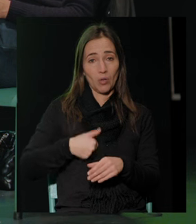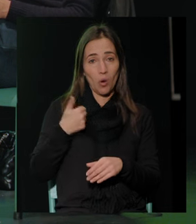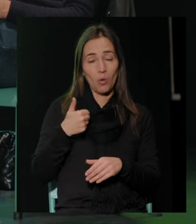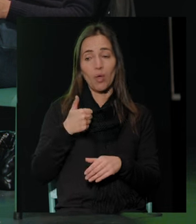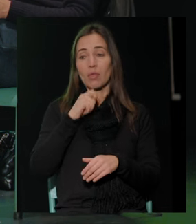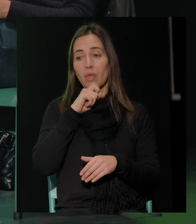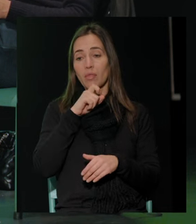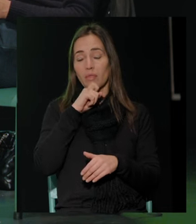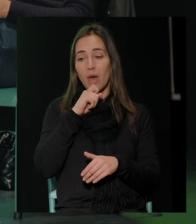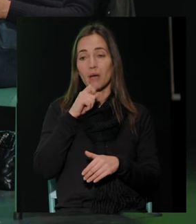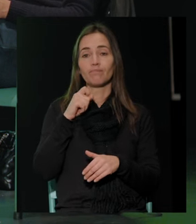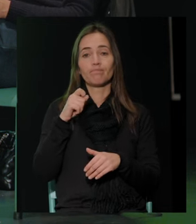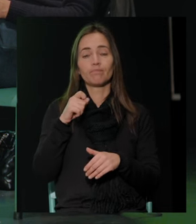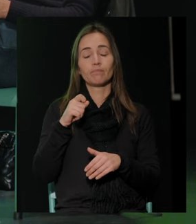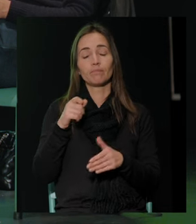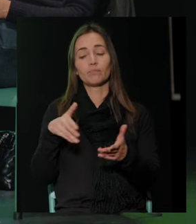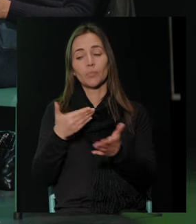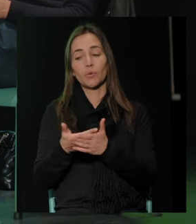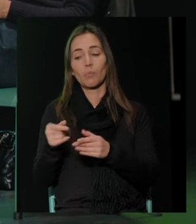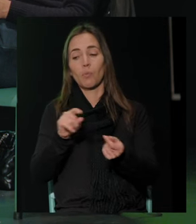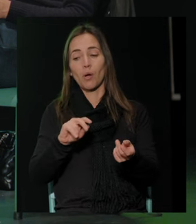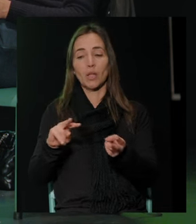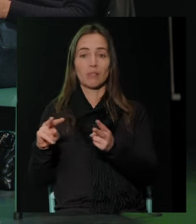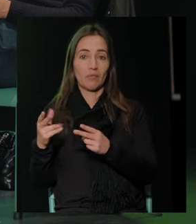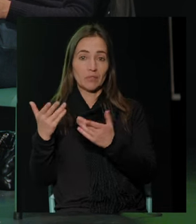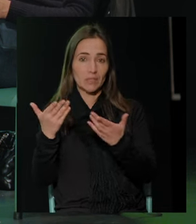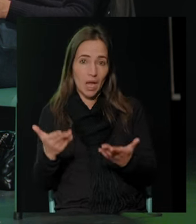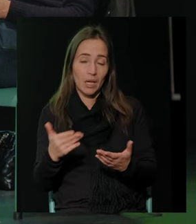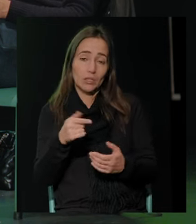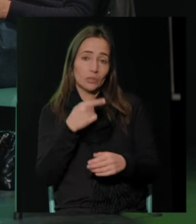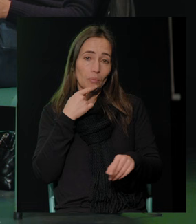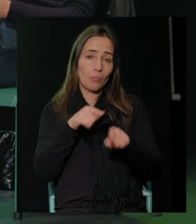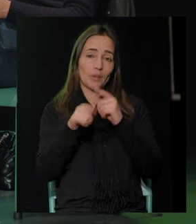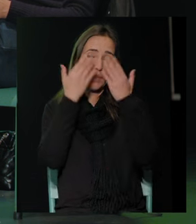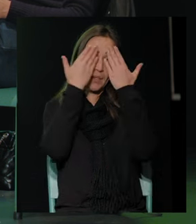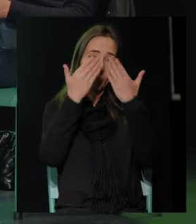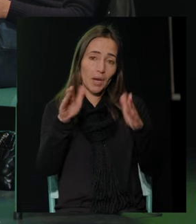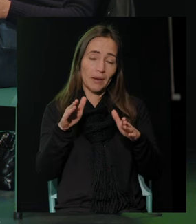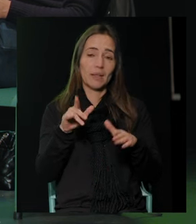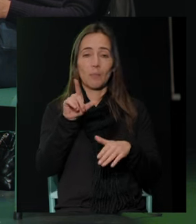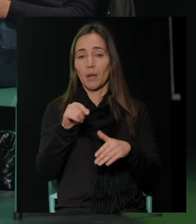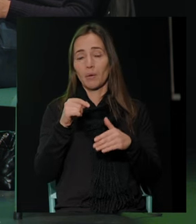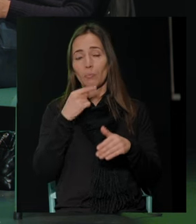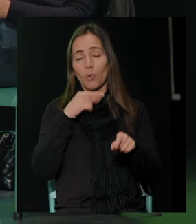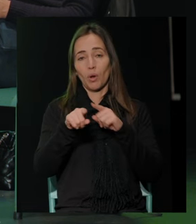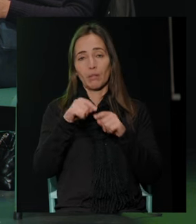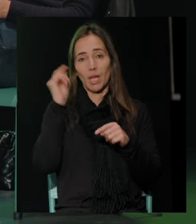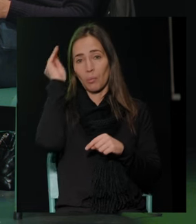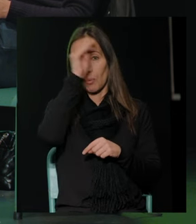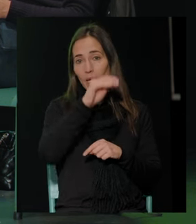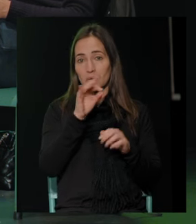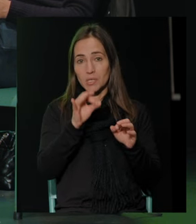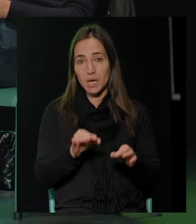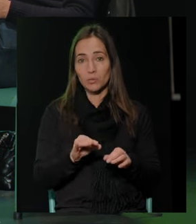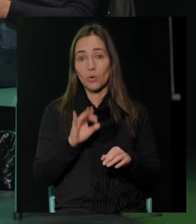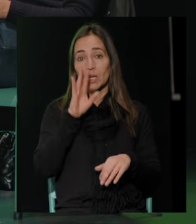contrapor, não é? De discutir propostas alternativas e afins, bem, isto é uma política democrática e republicana. É uma evidência. E se